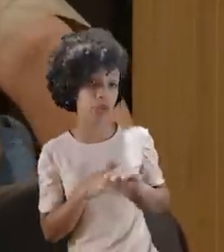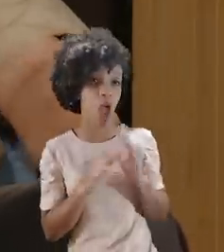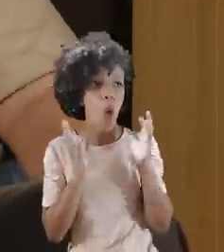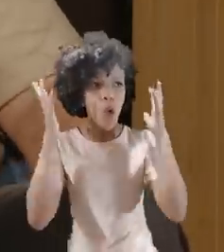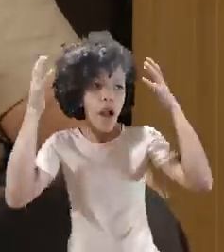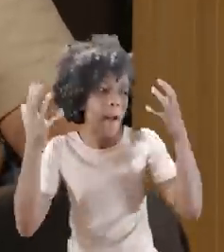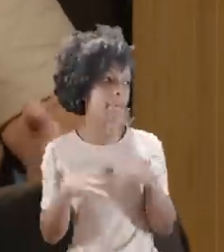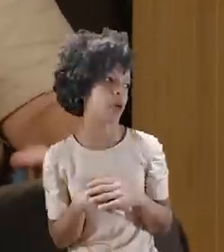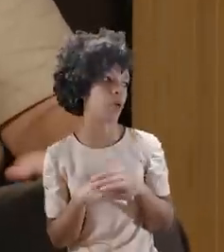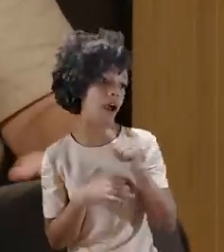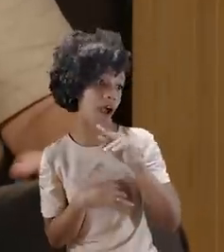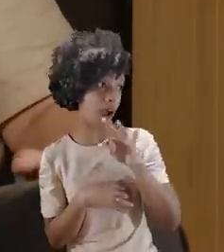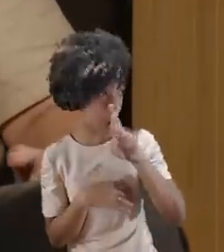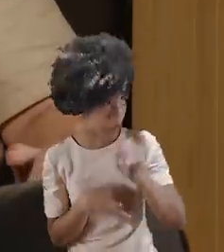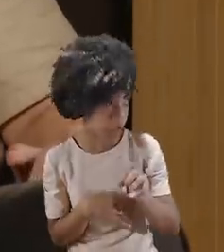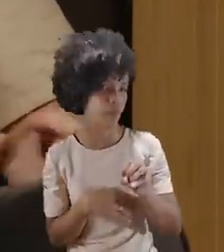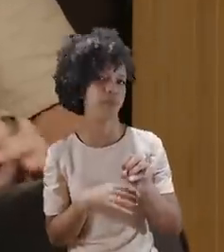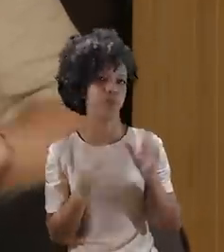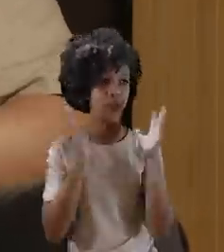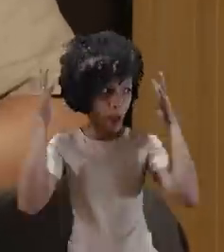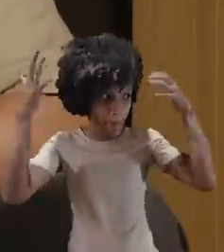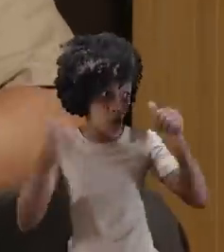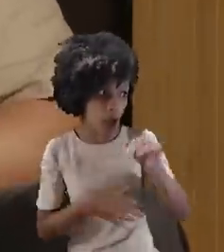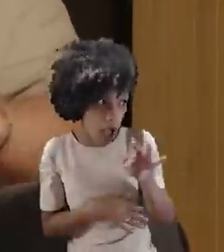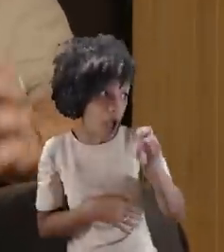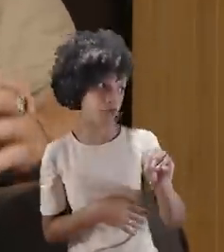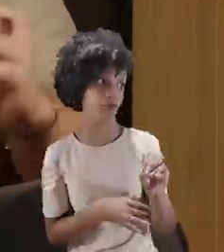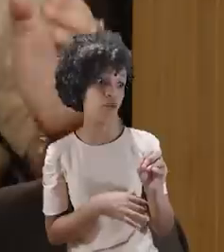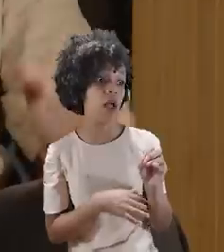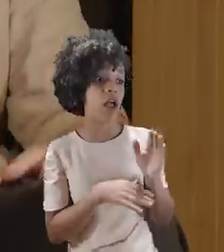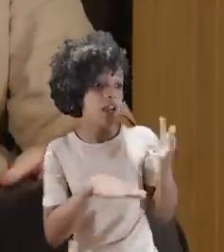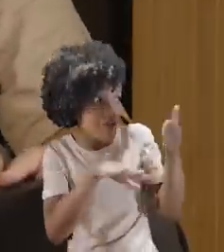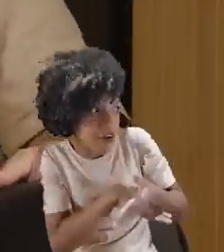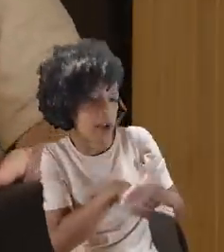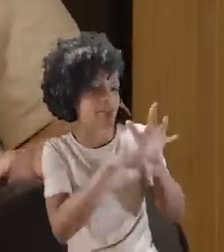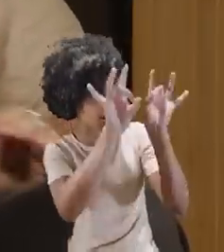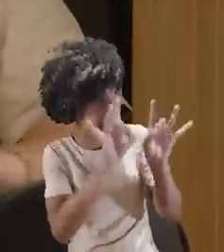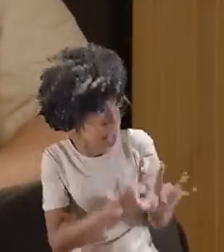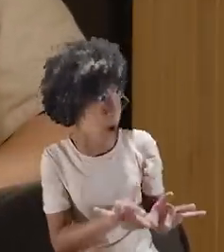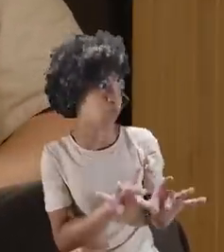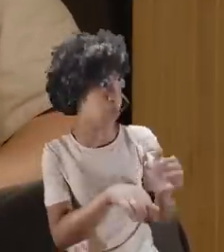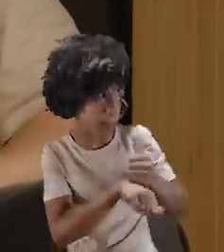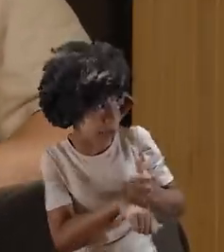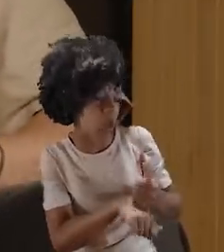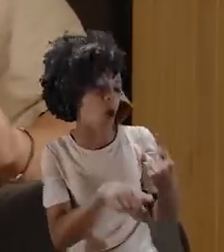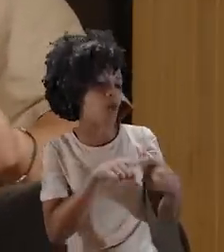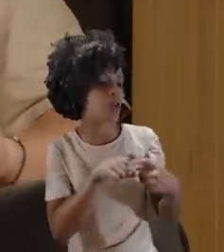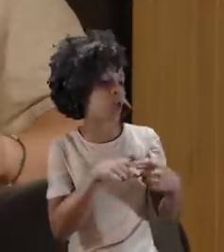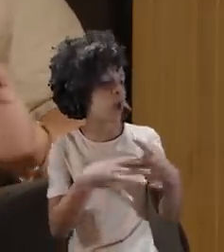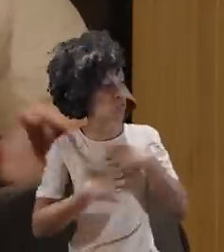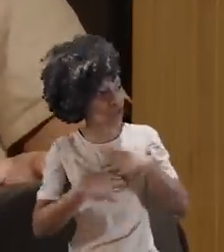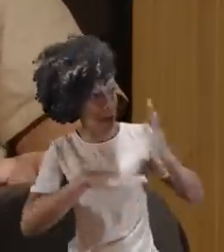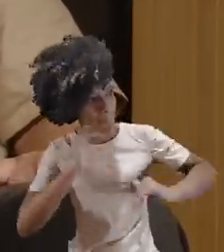cabelo afro geralmente o quem tem o cabelo afro vai em pessoas especializadas entendeu porque é uma é uma